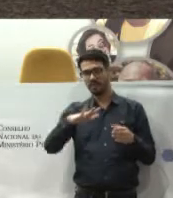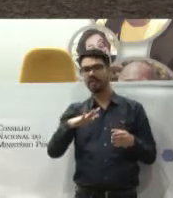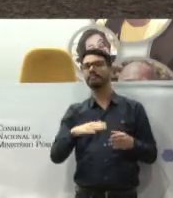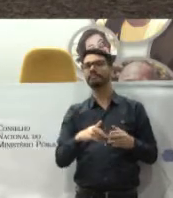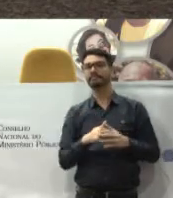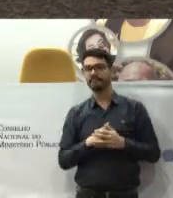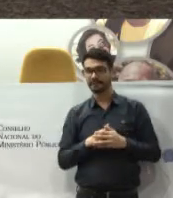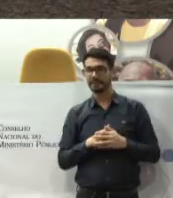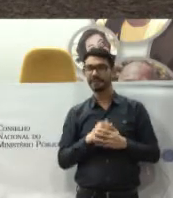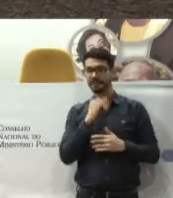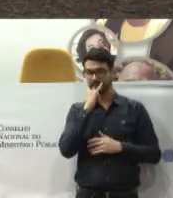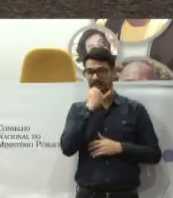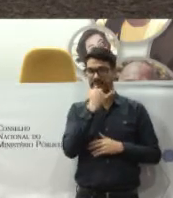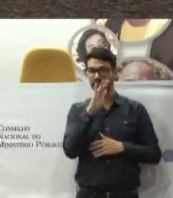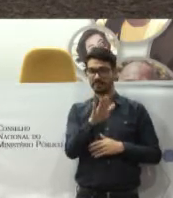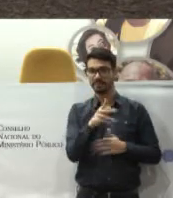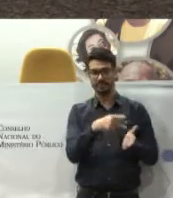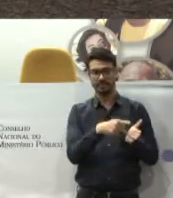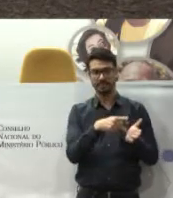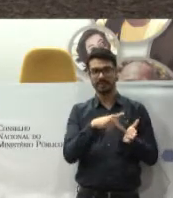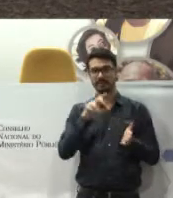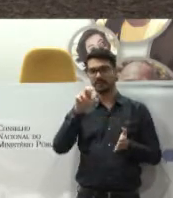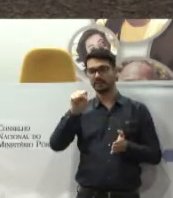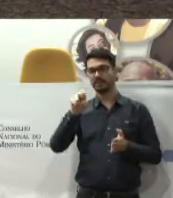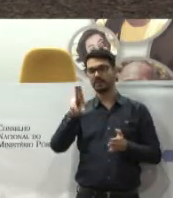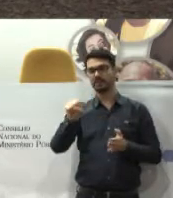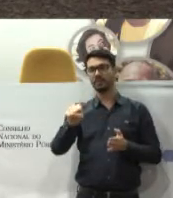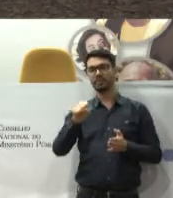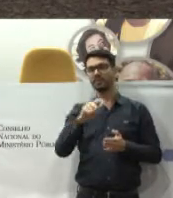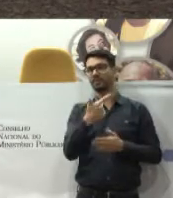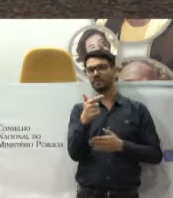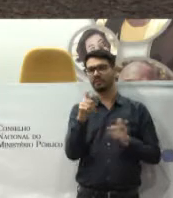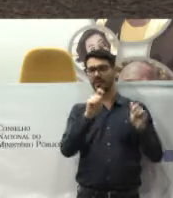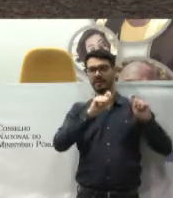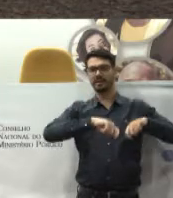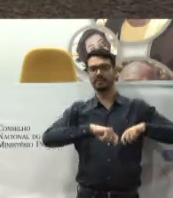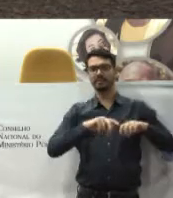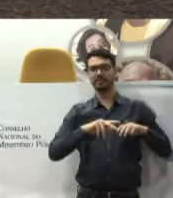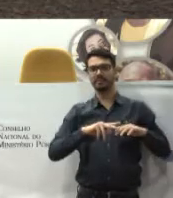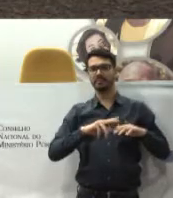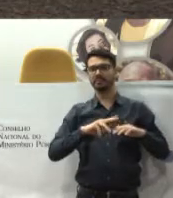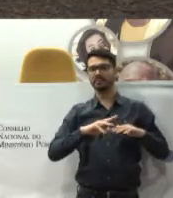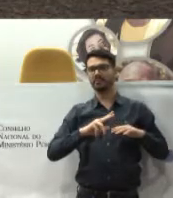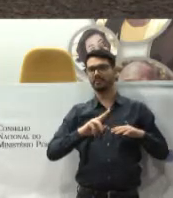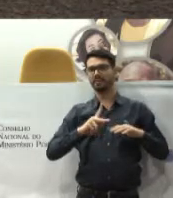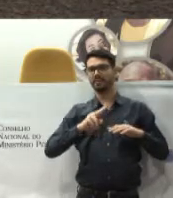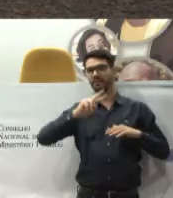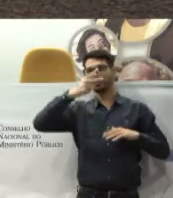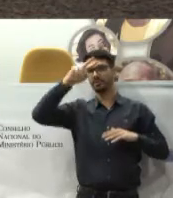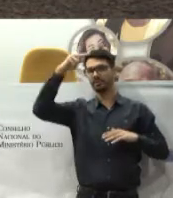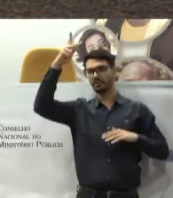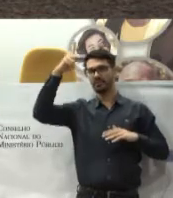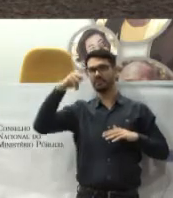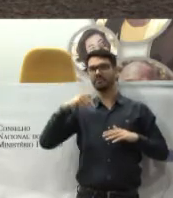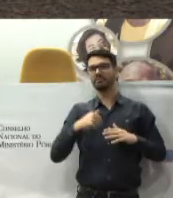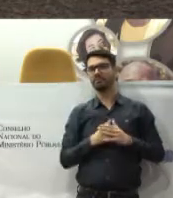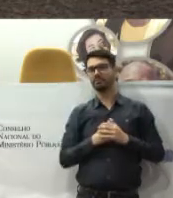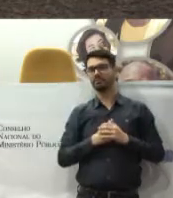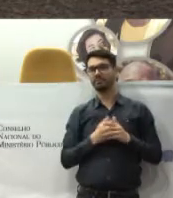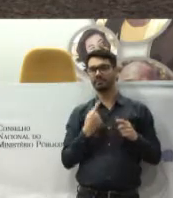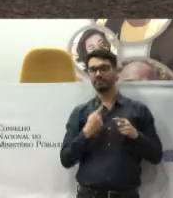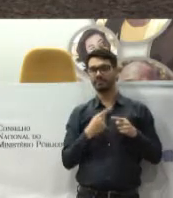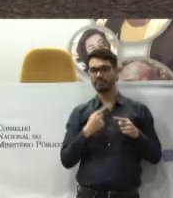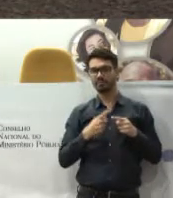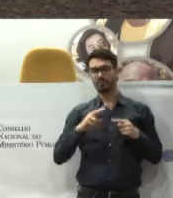triste realidade é que o SUS não será capaz de acompanhar a evolução dos tratamentos. Porque essa